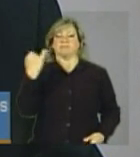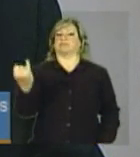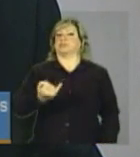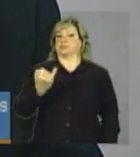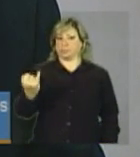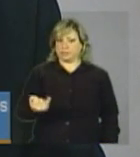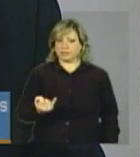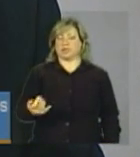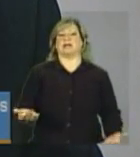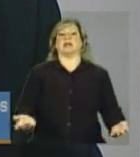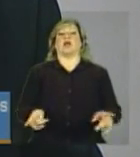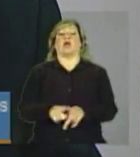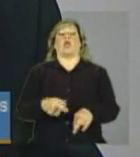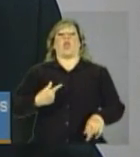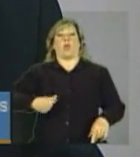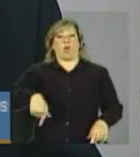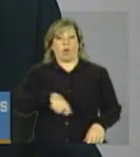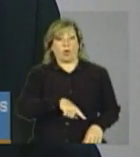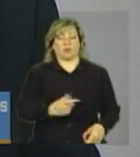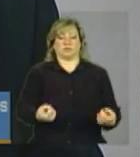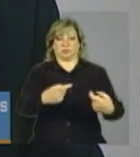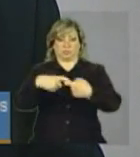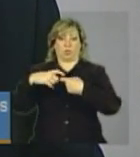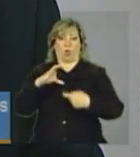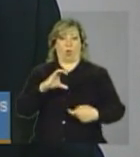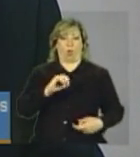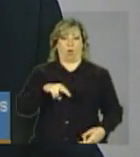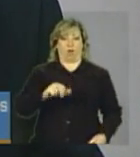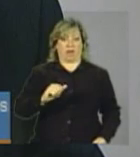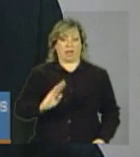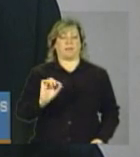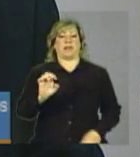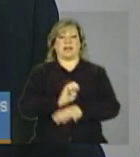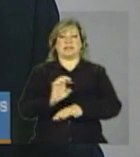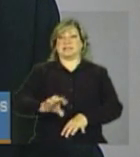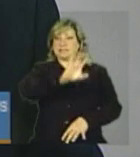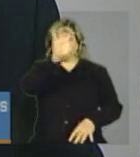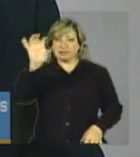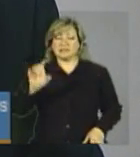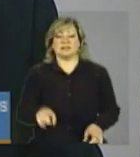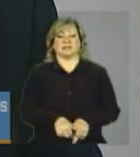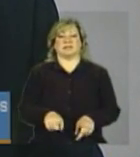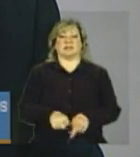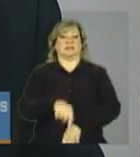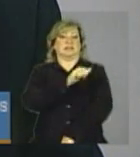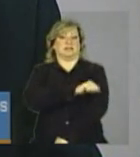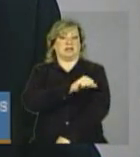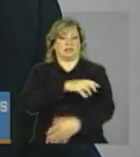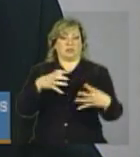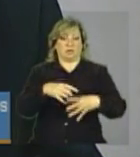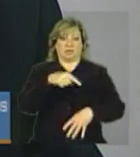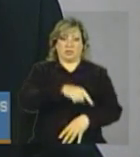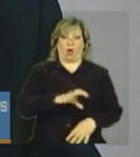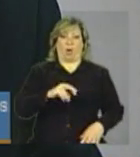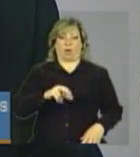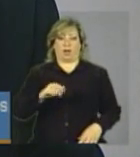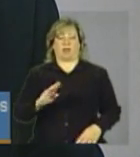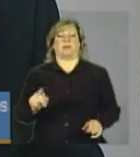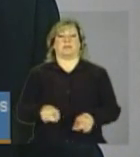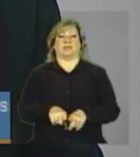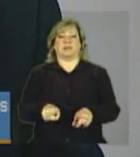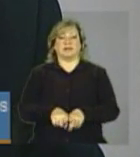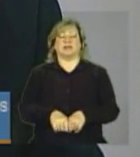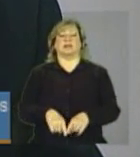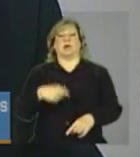é importante que os nossos parceiros da CONAB nos estados, a superintendência da CONAB no Rio de Janeiro, como também os municípios